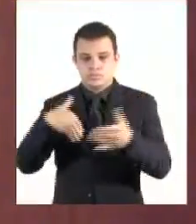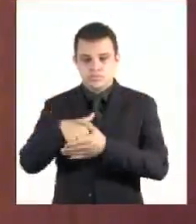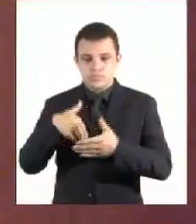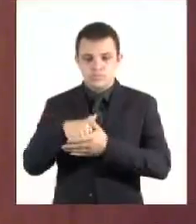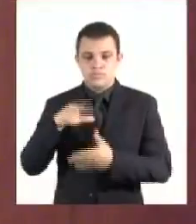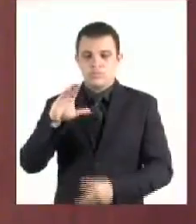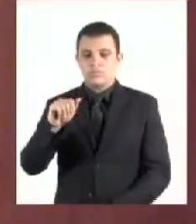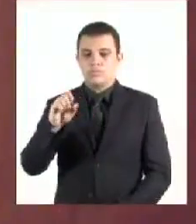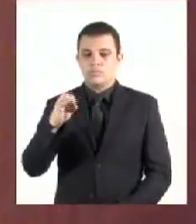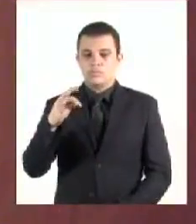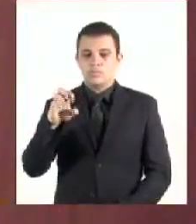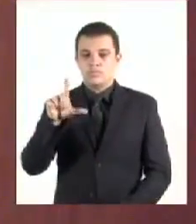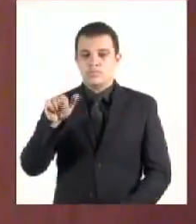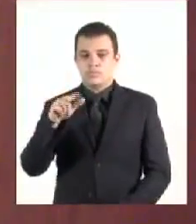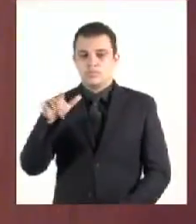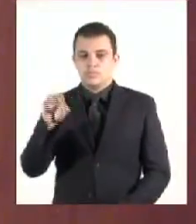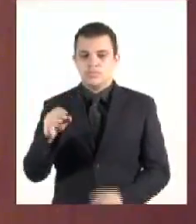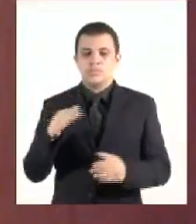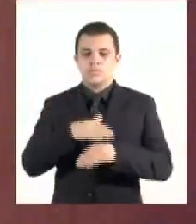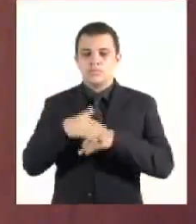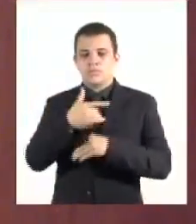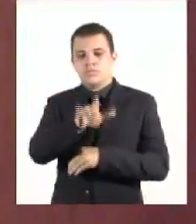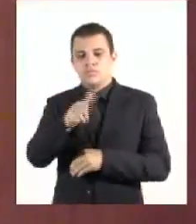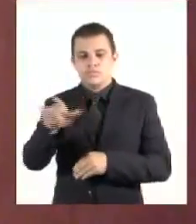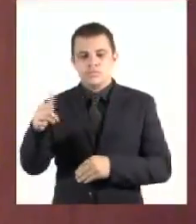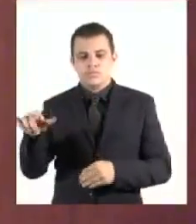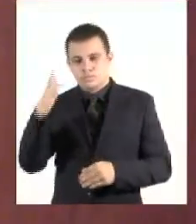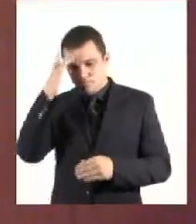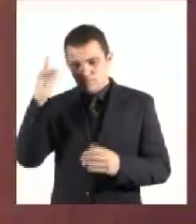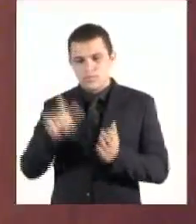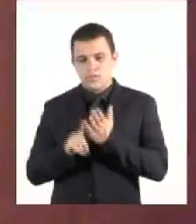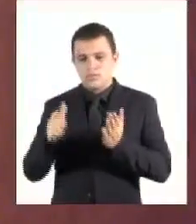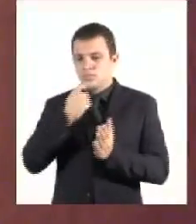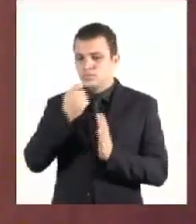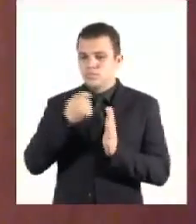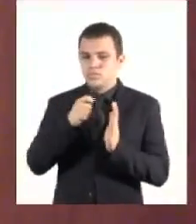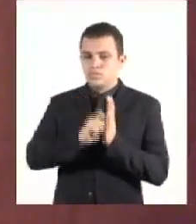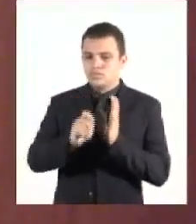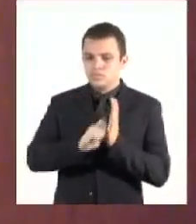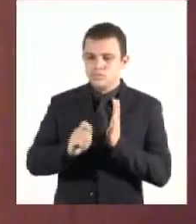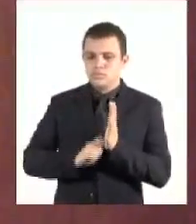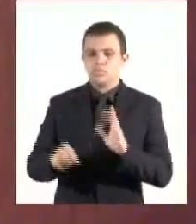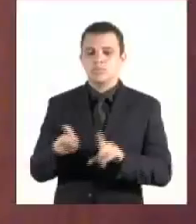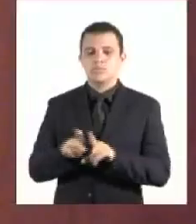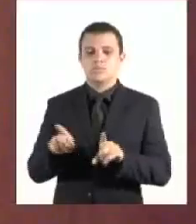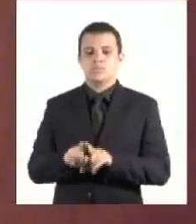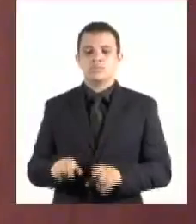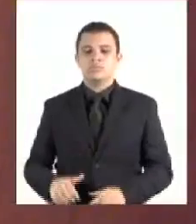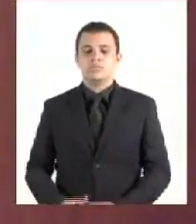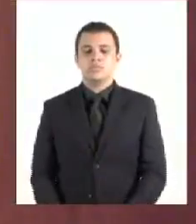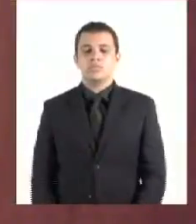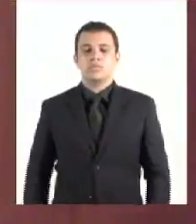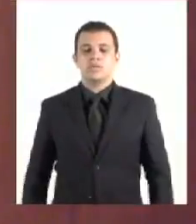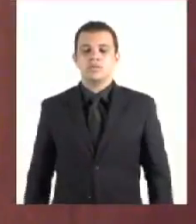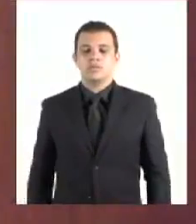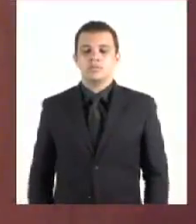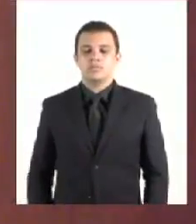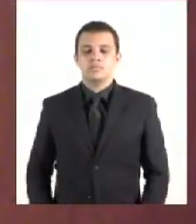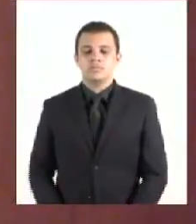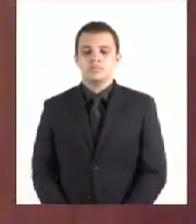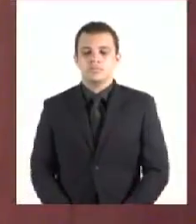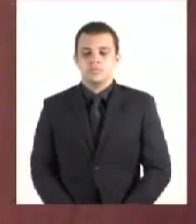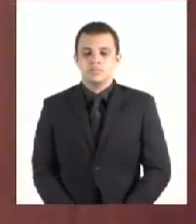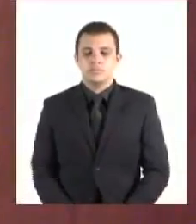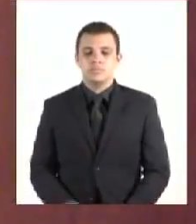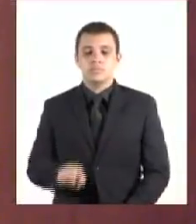com Zeca Soares, com vários cronistas também, e por sugestão